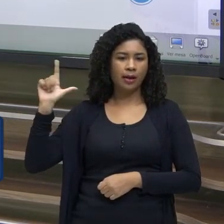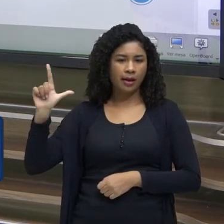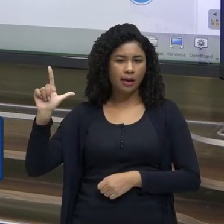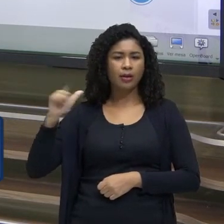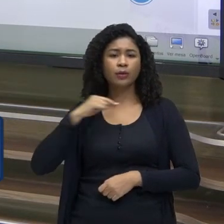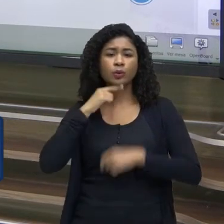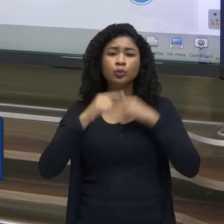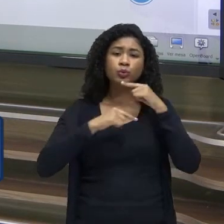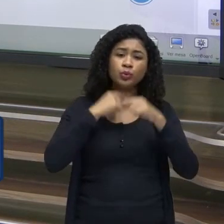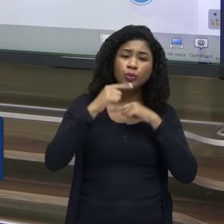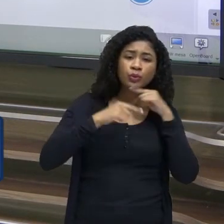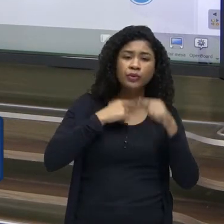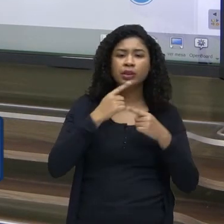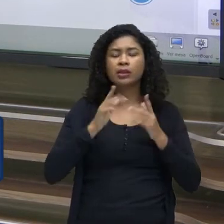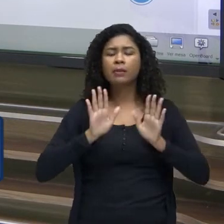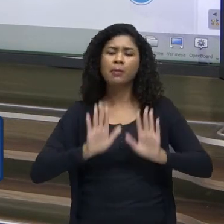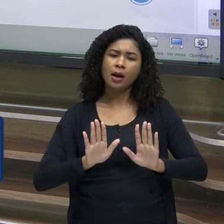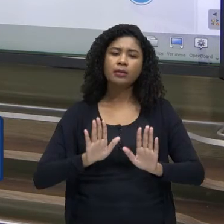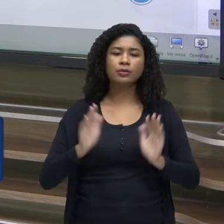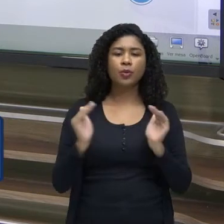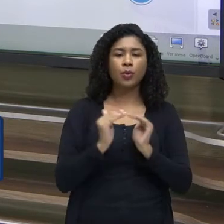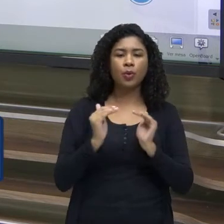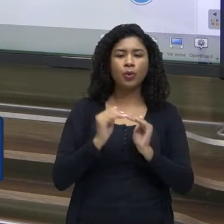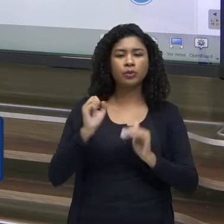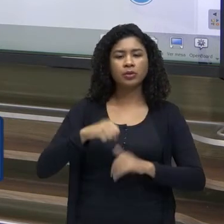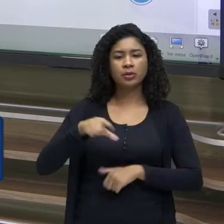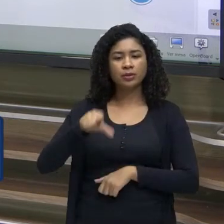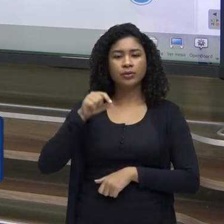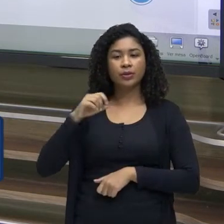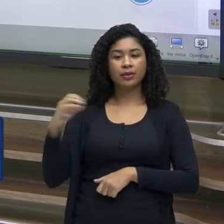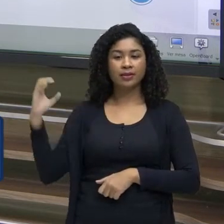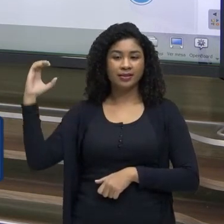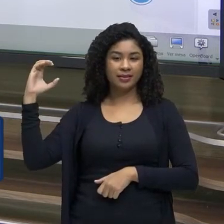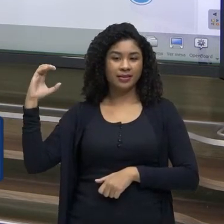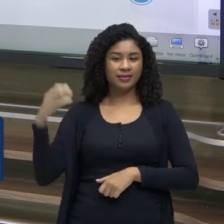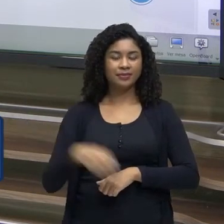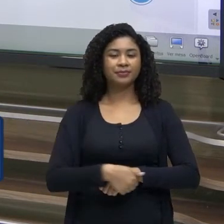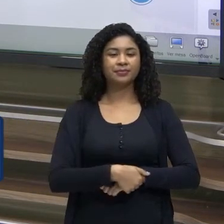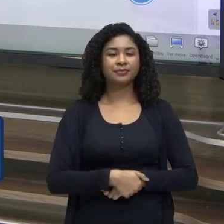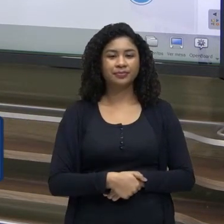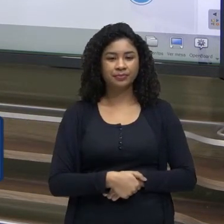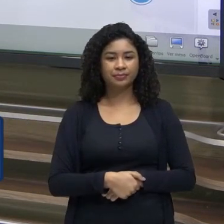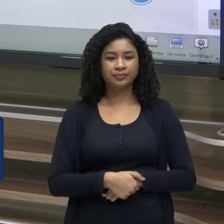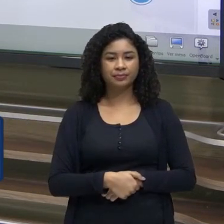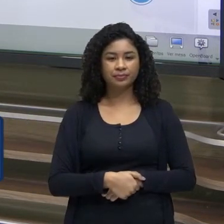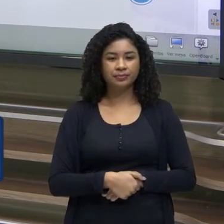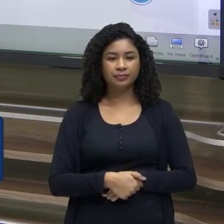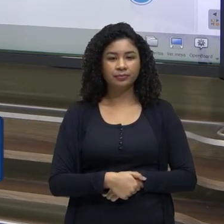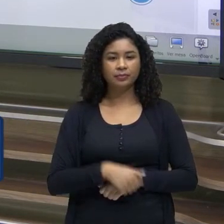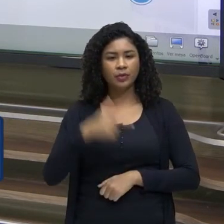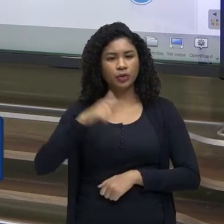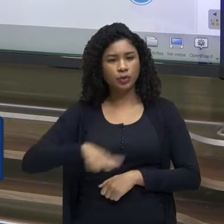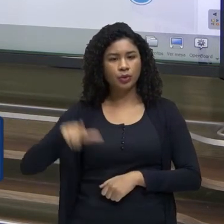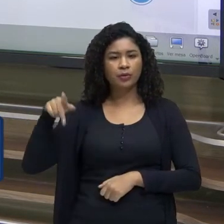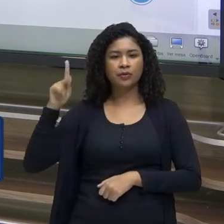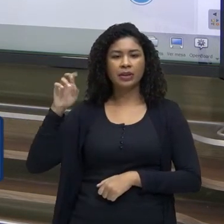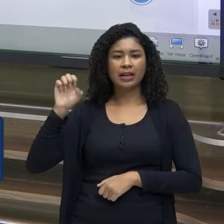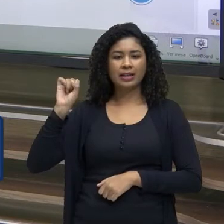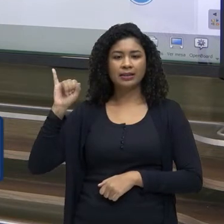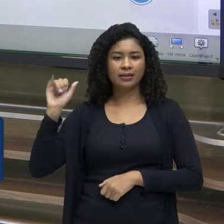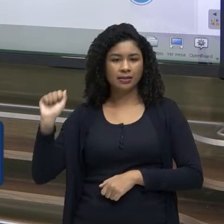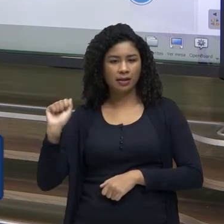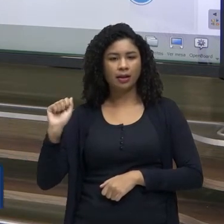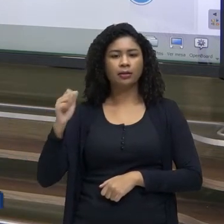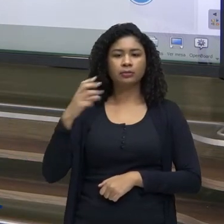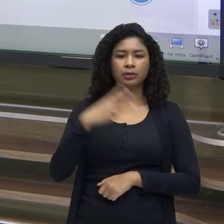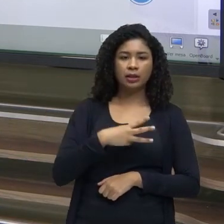na dúvida, mas também concordou com a Késia e colocou que é a letra C. Temos novamente a Késia colocando questão 3